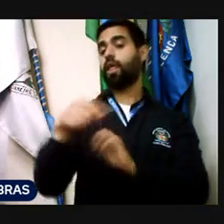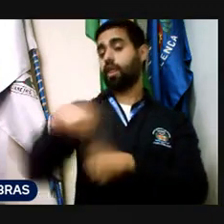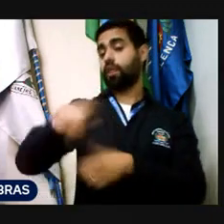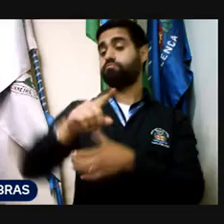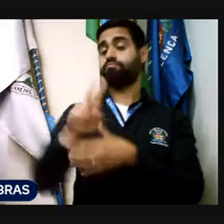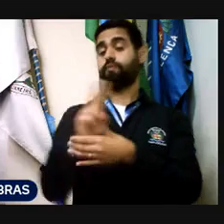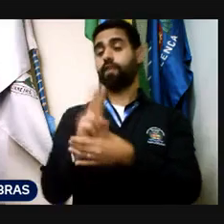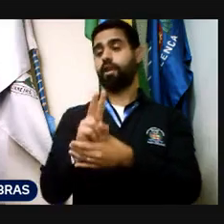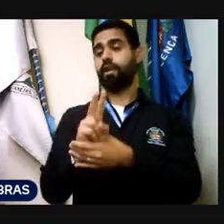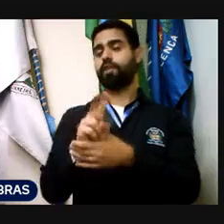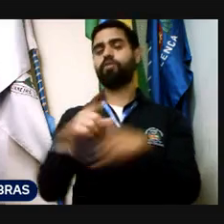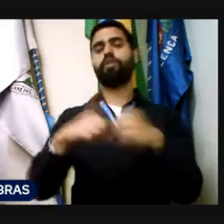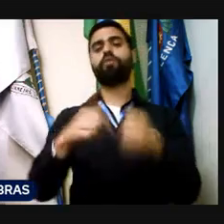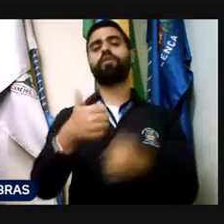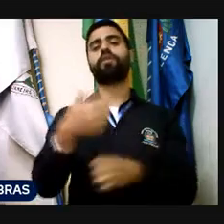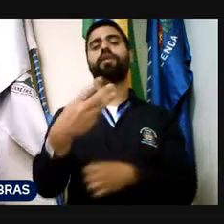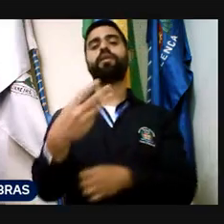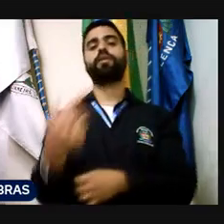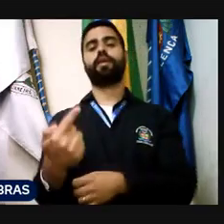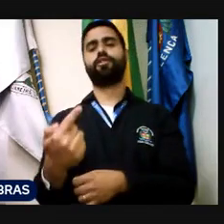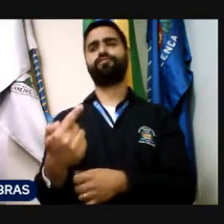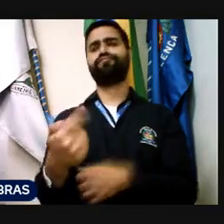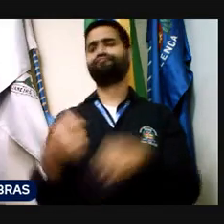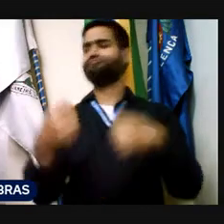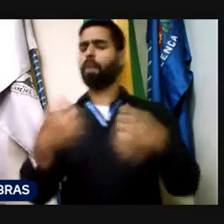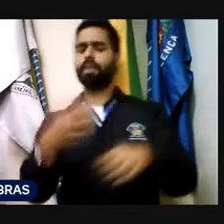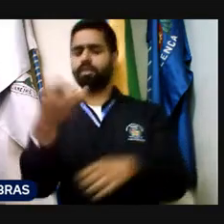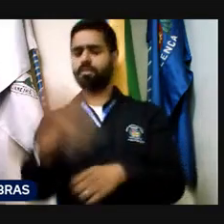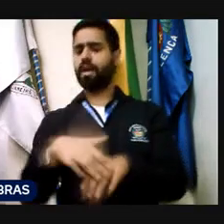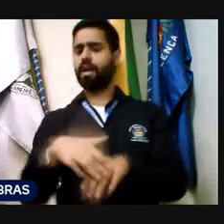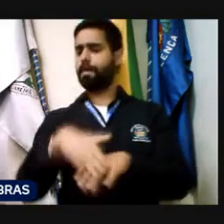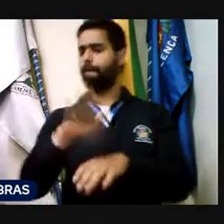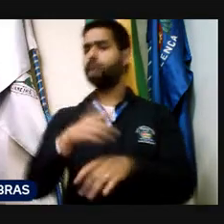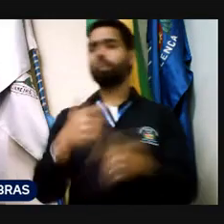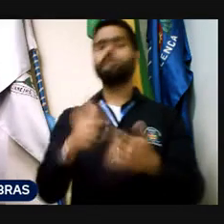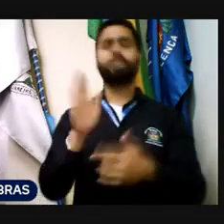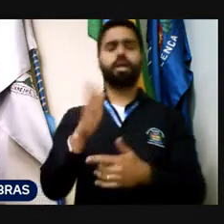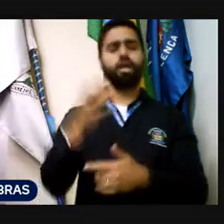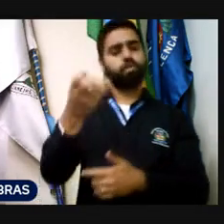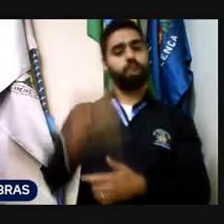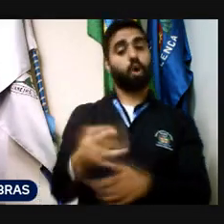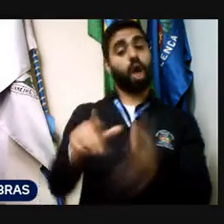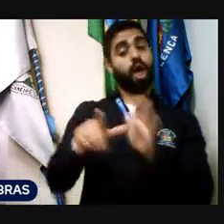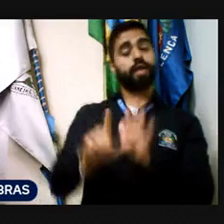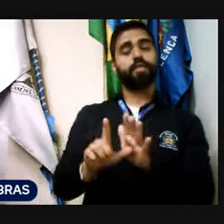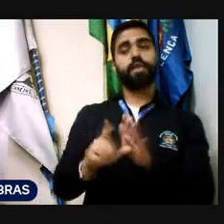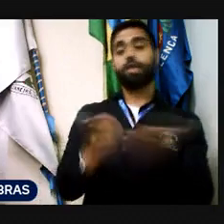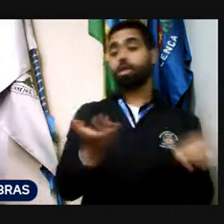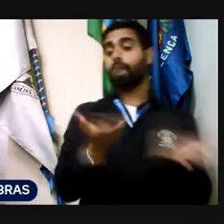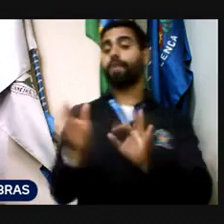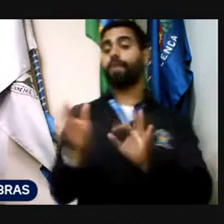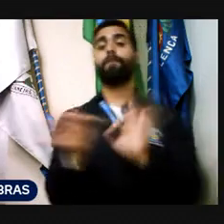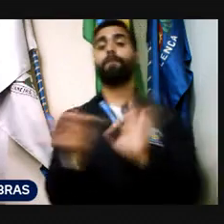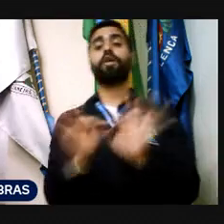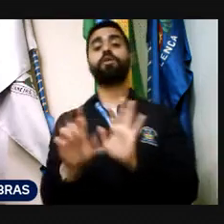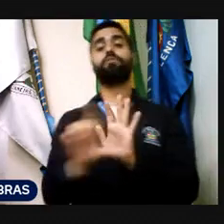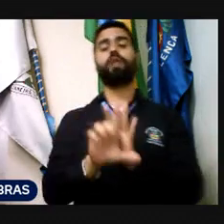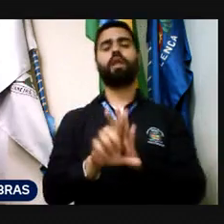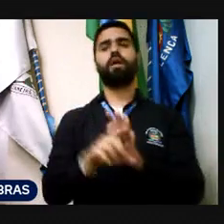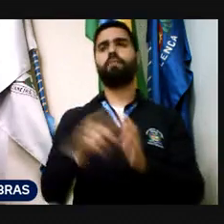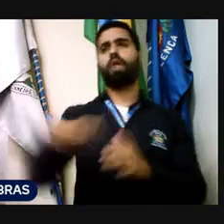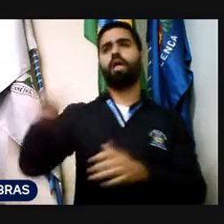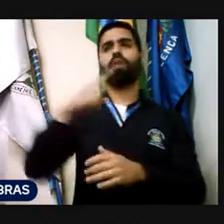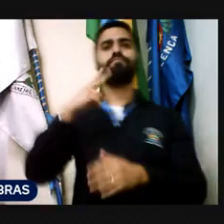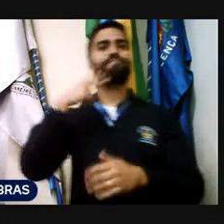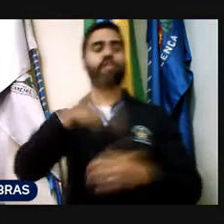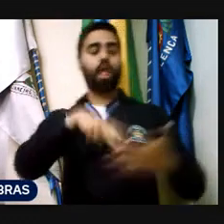artigo 137. Dispensando maiores justificativas pela própria clareza da proposta, submetemos o projeto de lei em anexo à consideração do plenário dessa